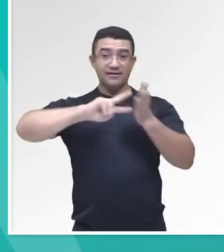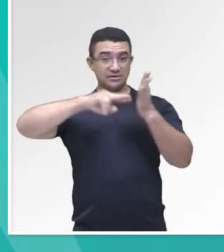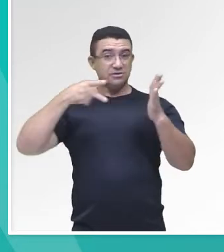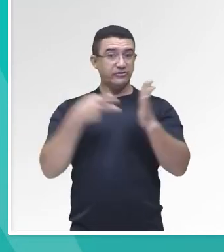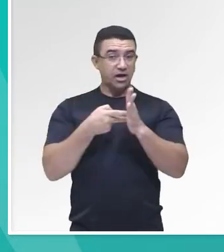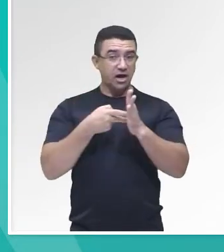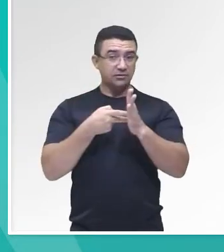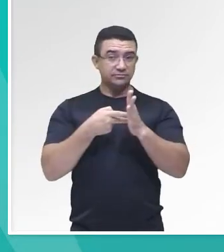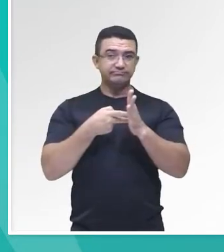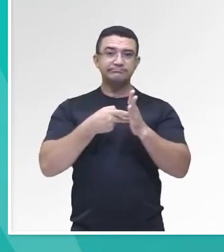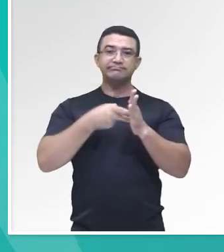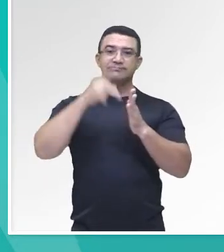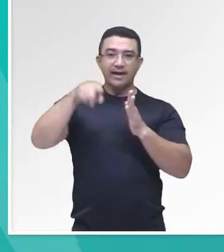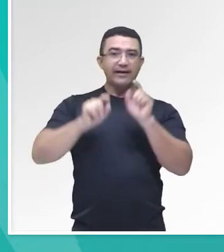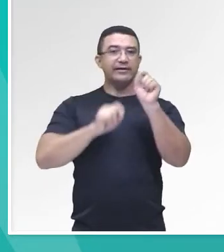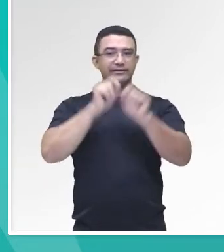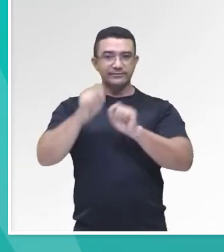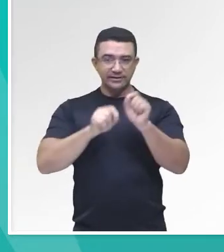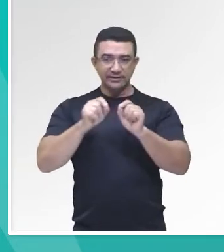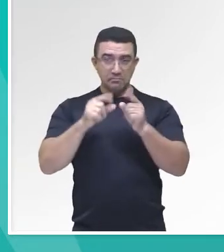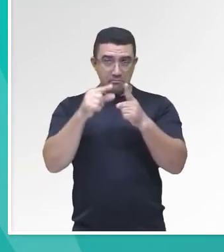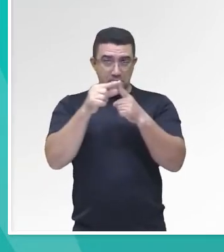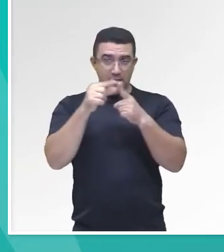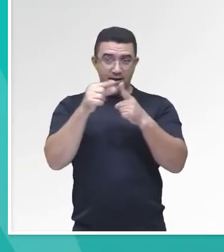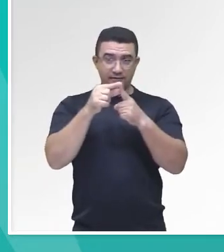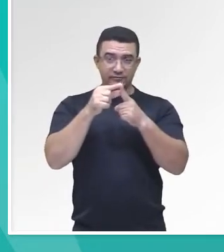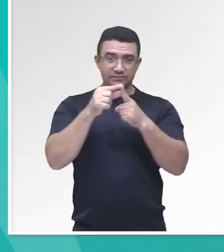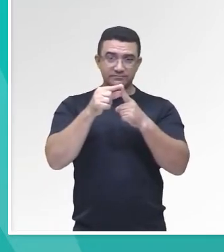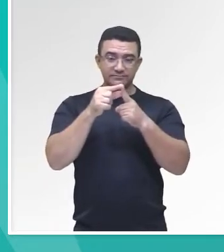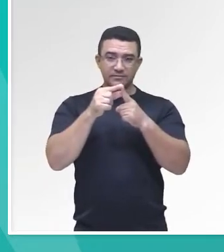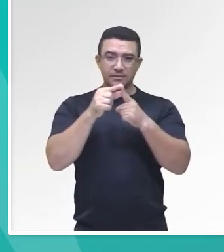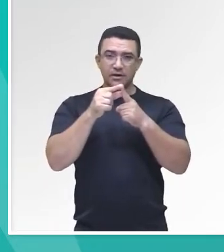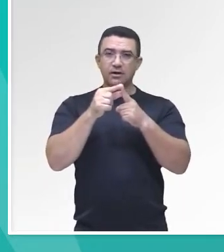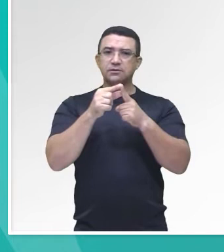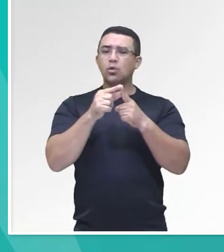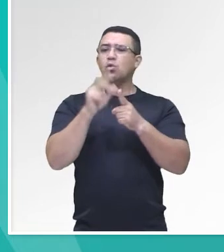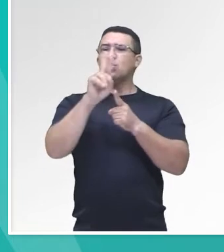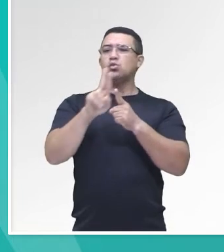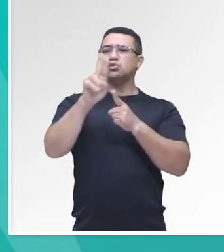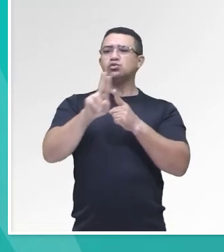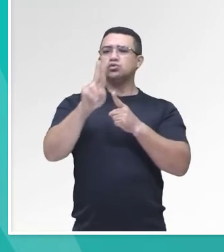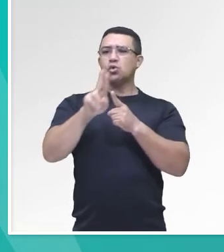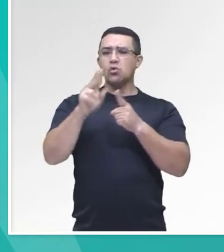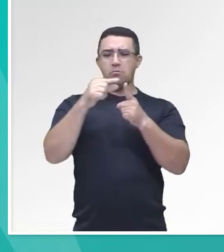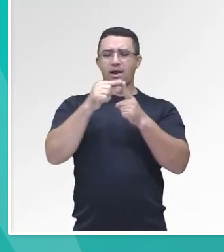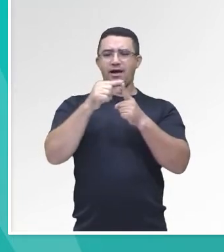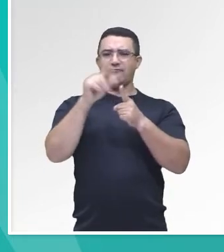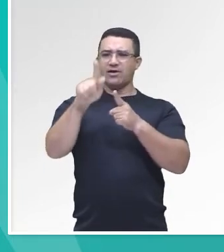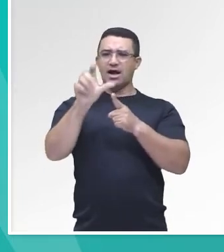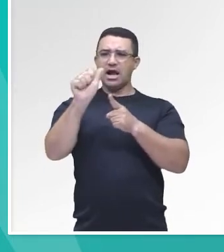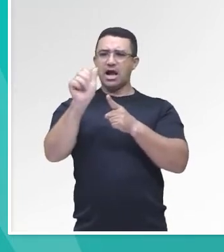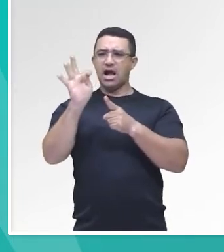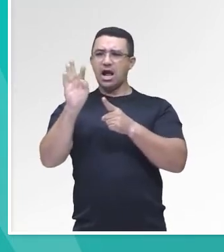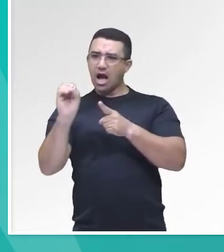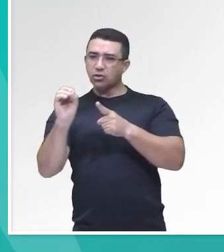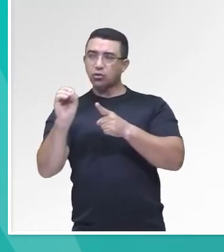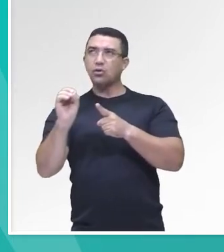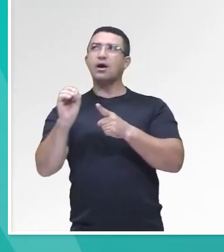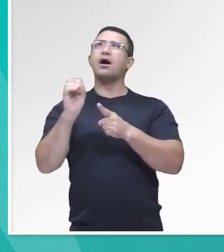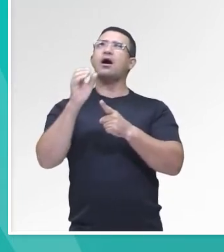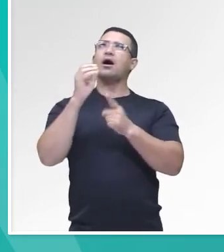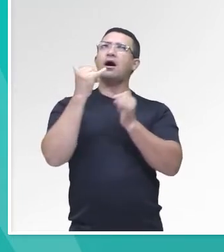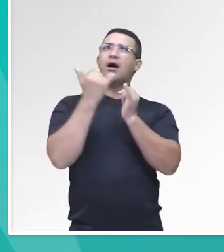da palavra, dessa palavra, tá? Ele está sendo utilizado com esse sentido